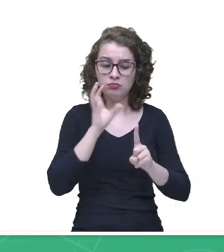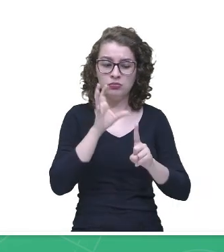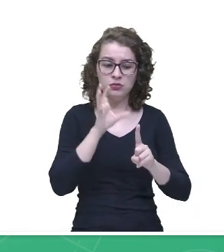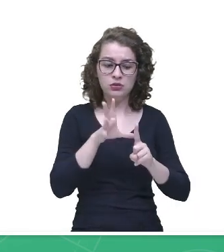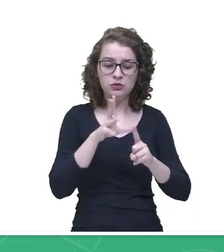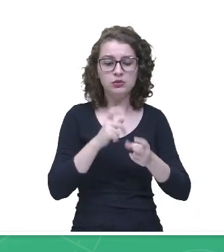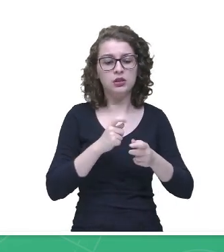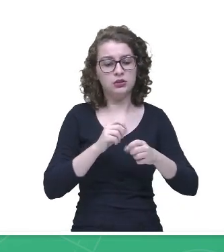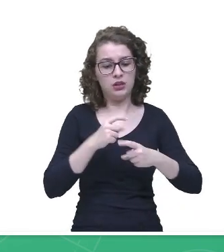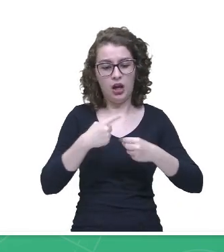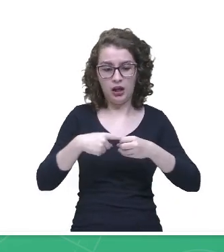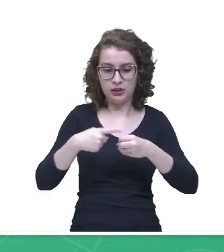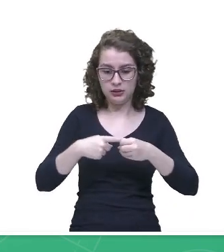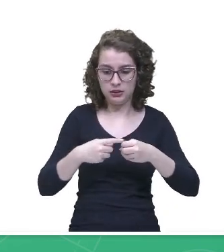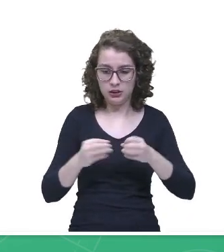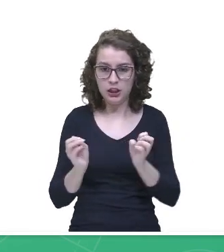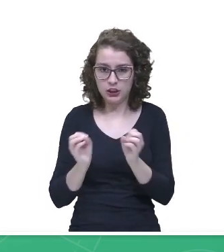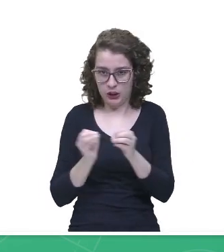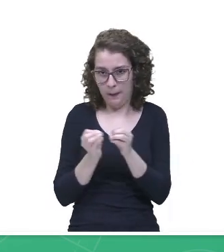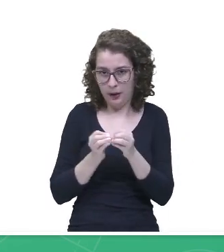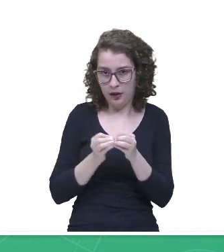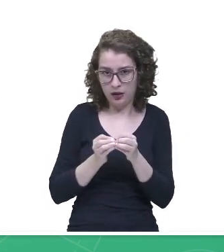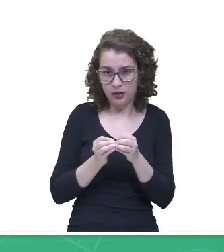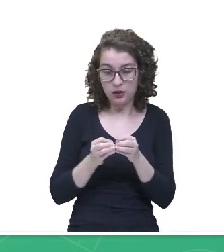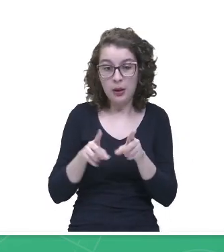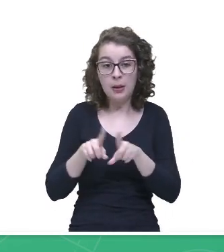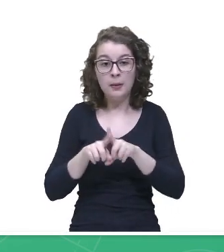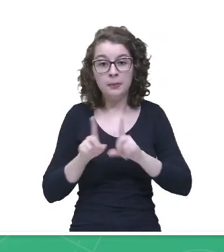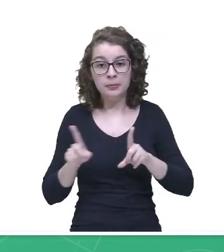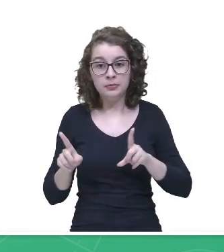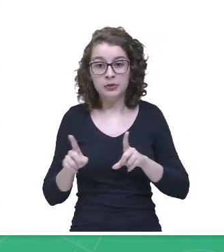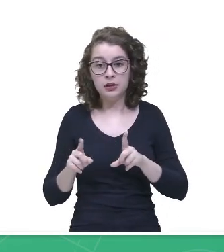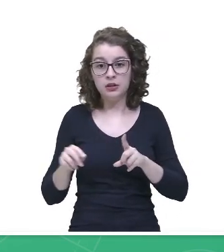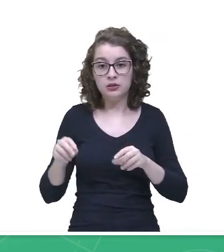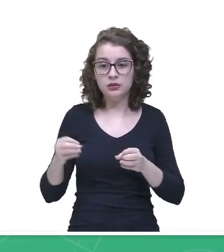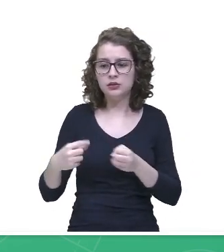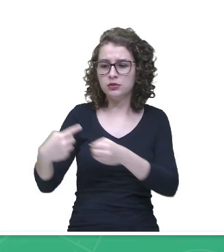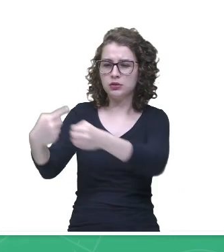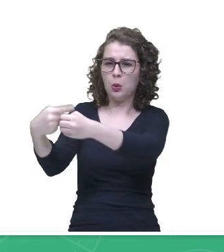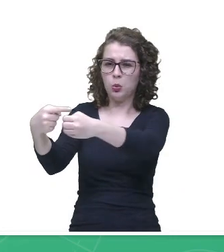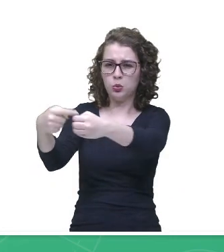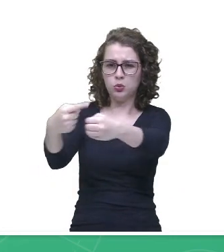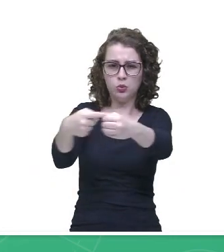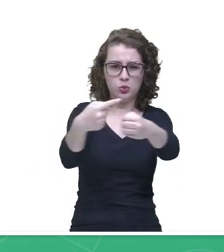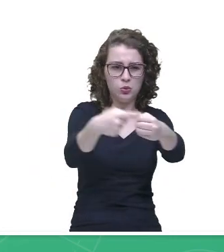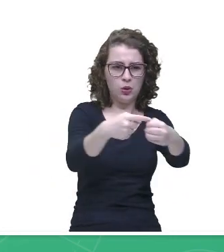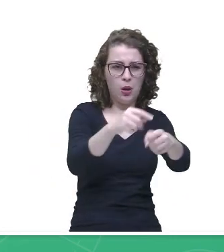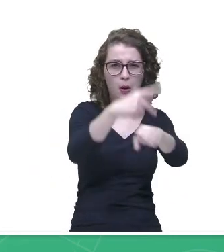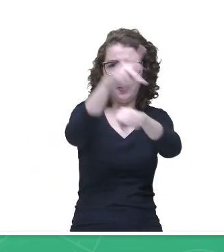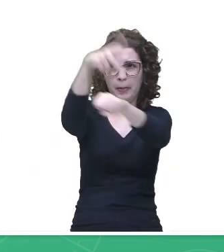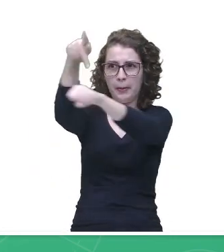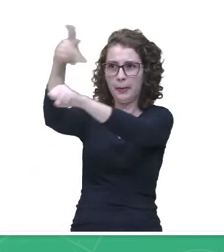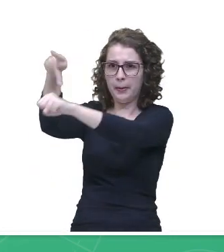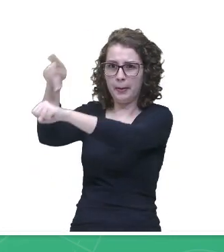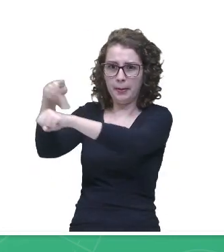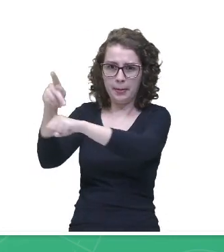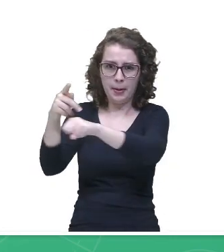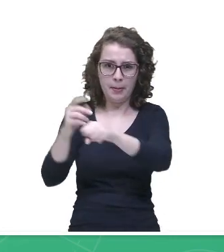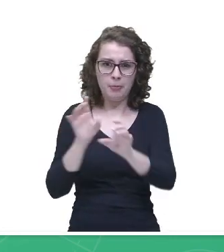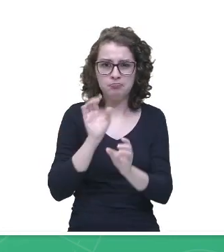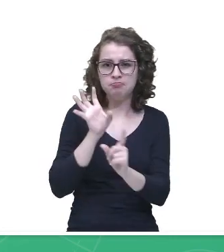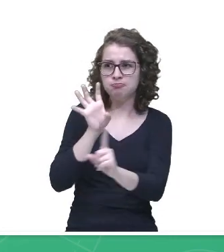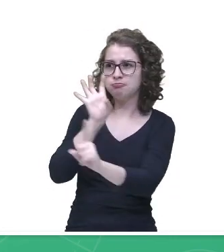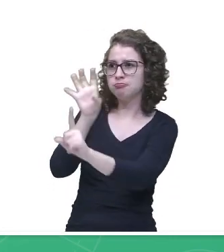cidades próximas, mas também, né, cidades de outros países, por exemplo, tá